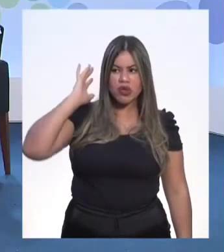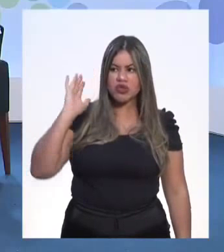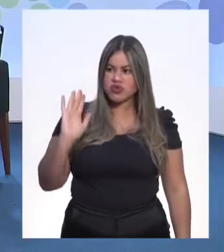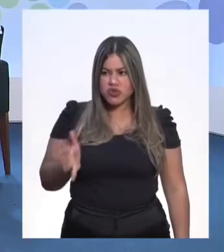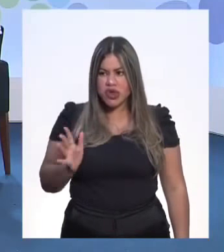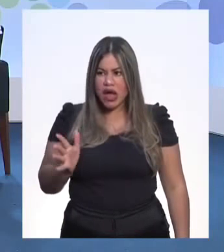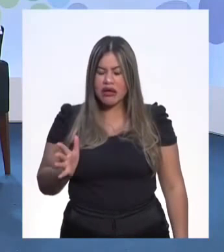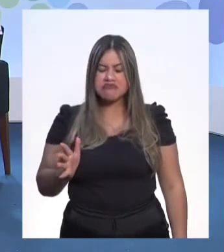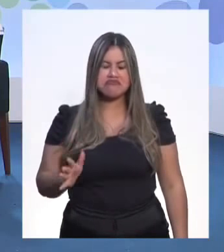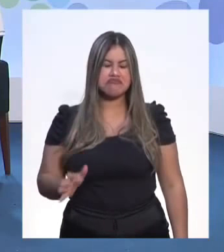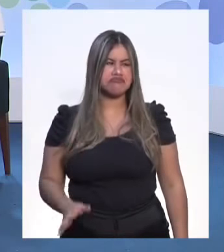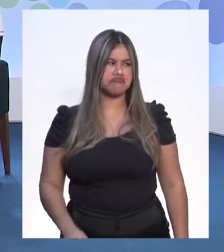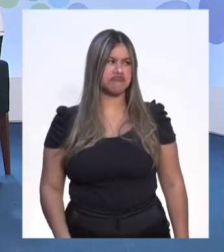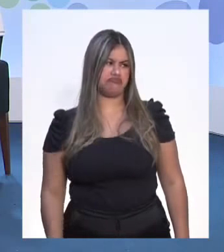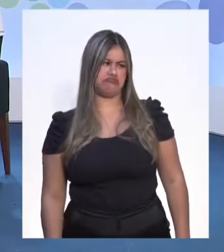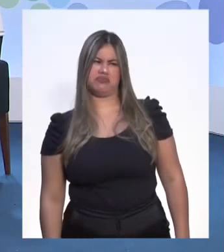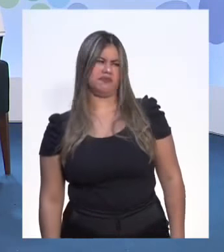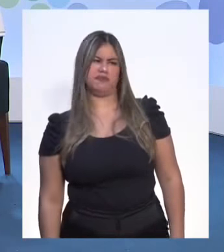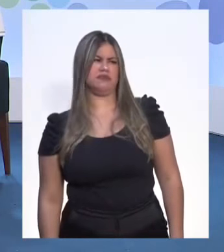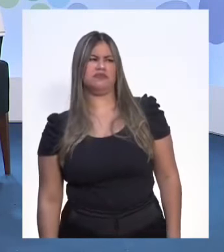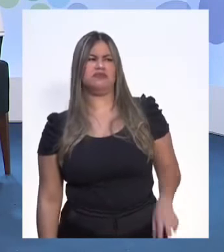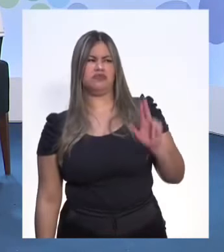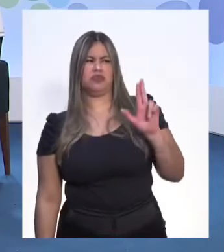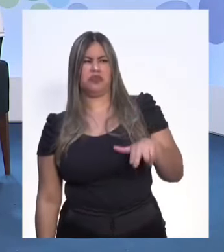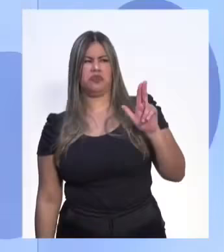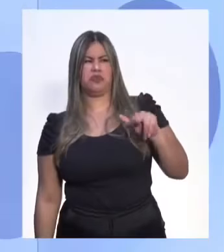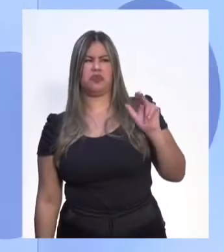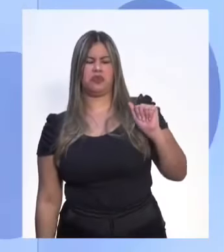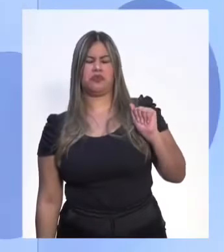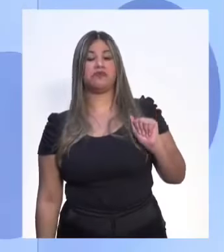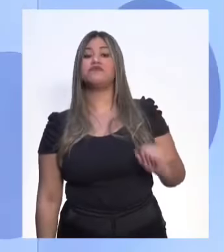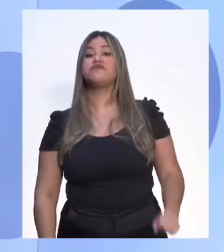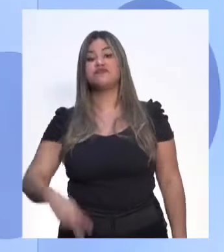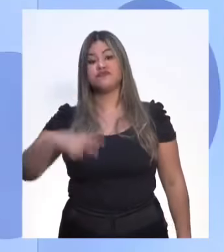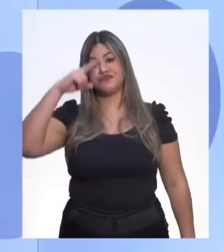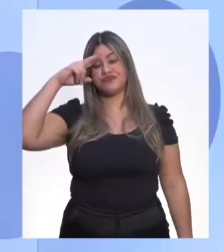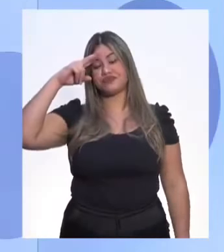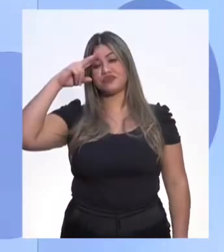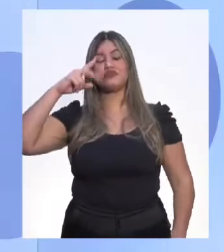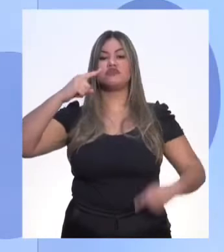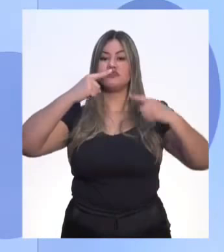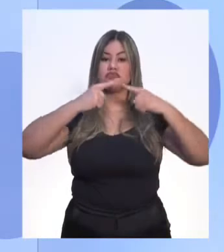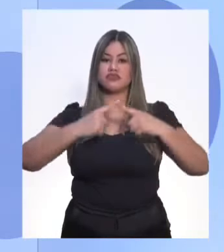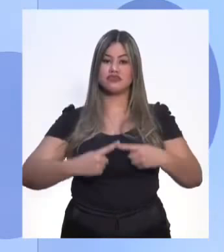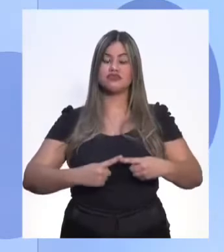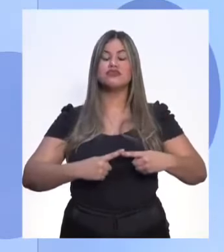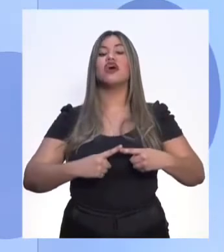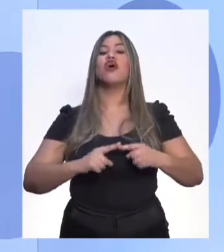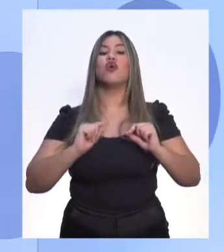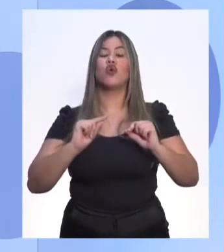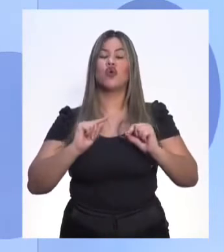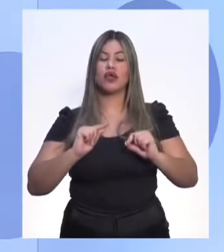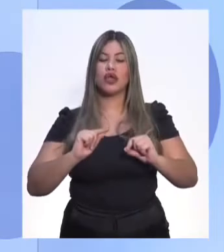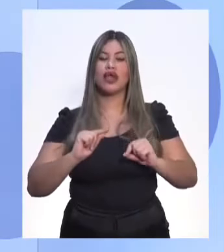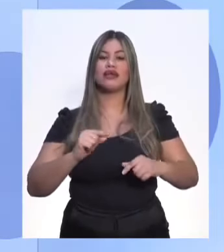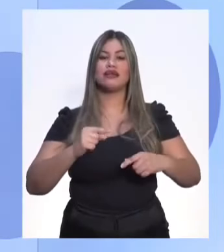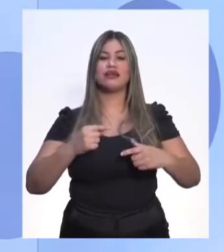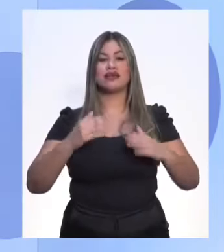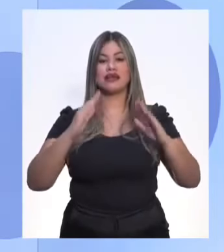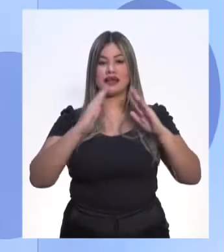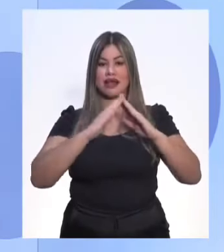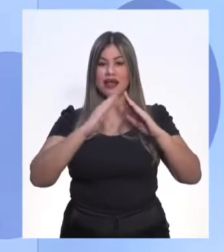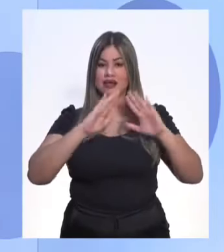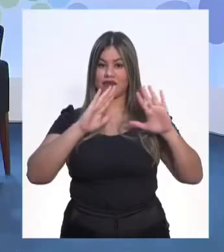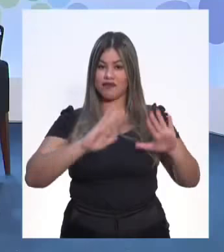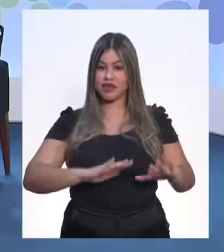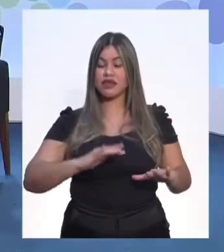nunca coloquei inclusive foi um dos Desafios do matemática em casa localizar esses números muitos localizaram os números romanos em